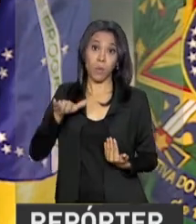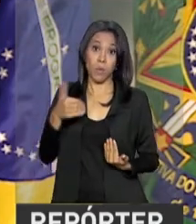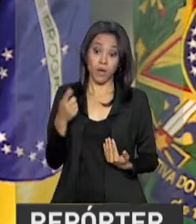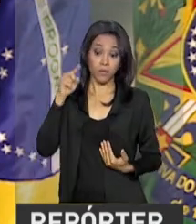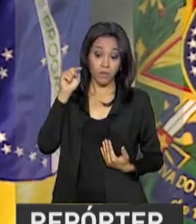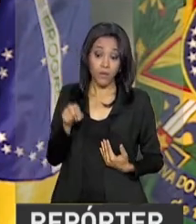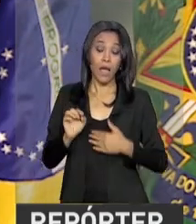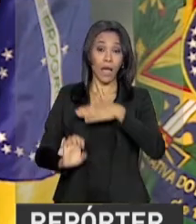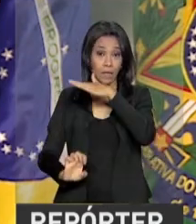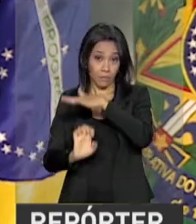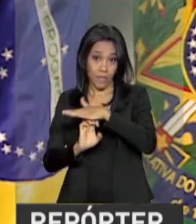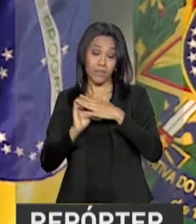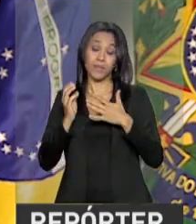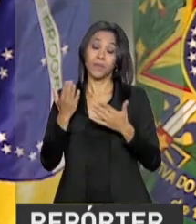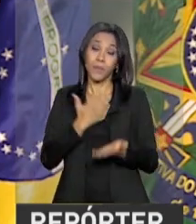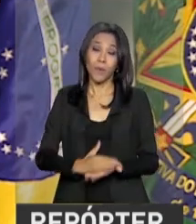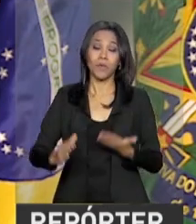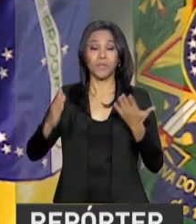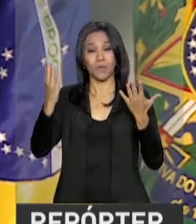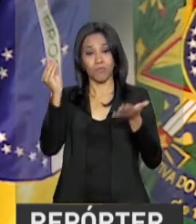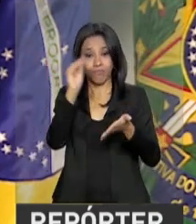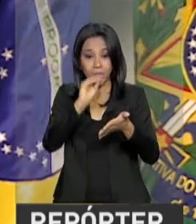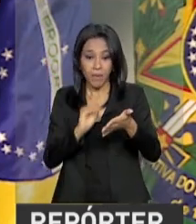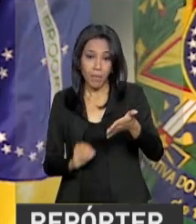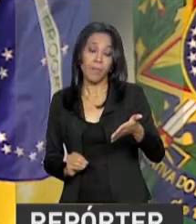registar prejuízos seguidos até 2016